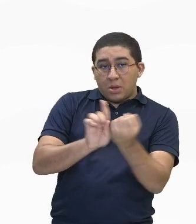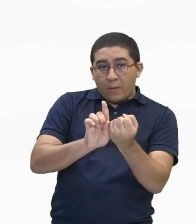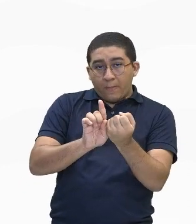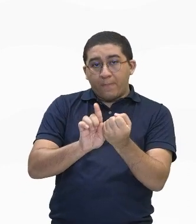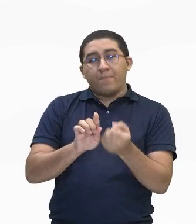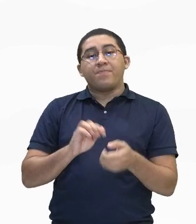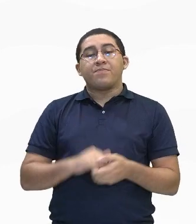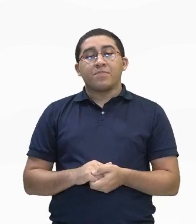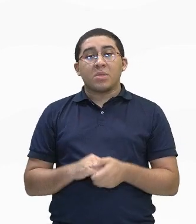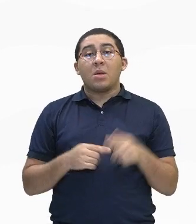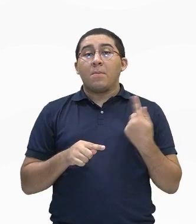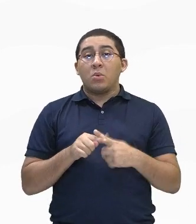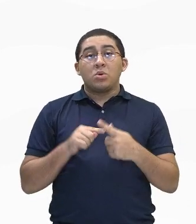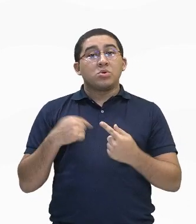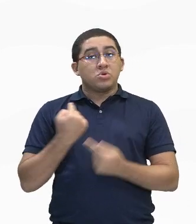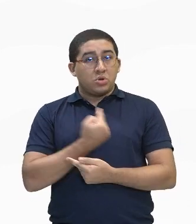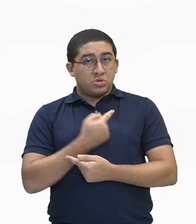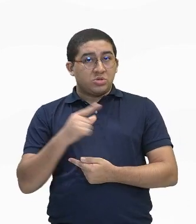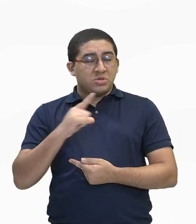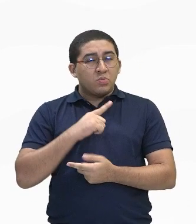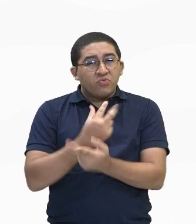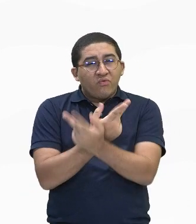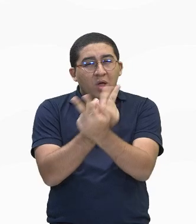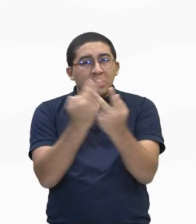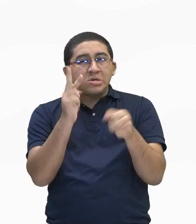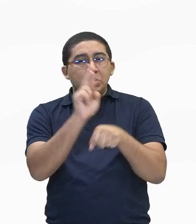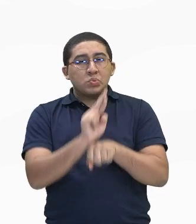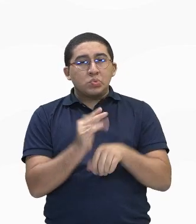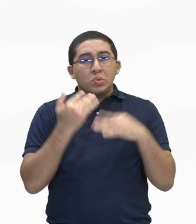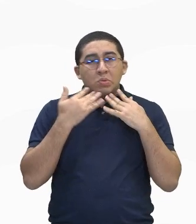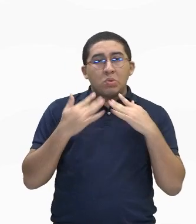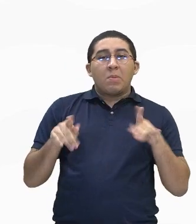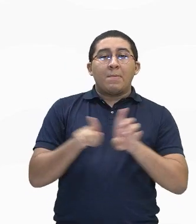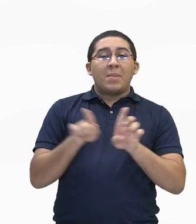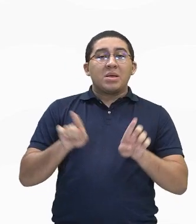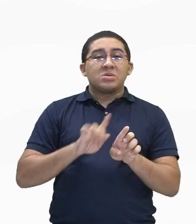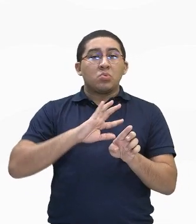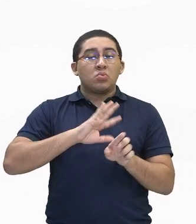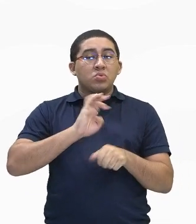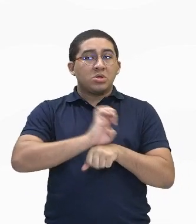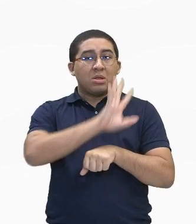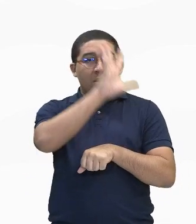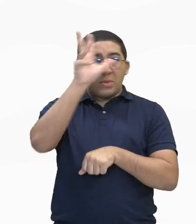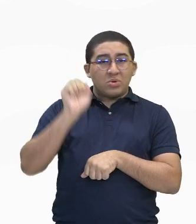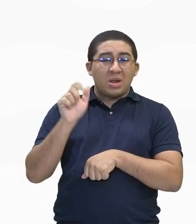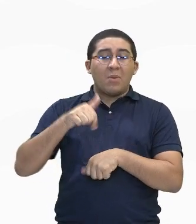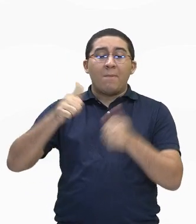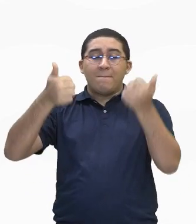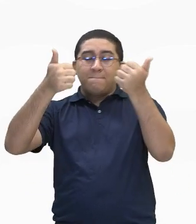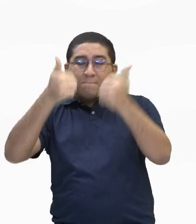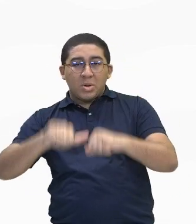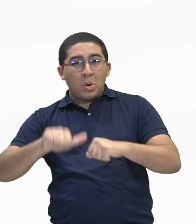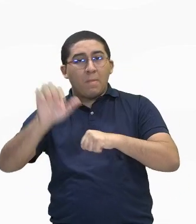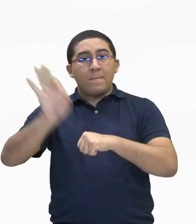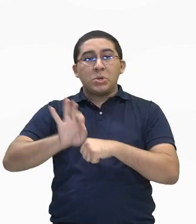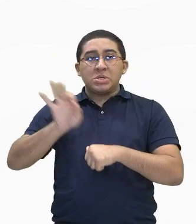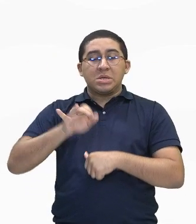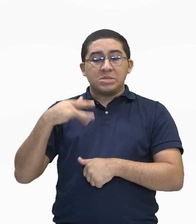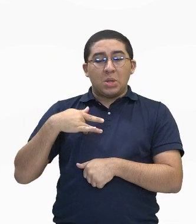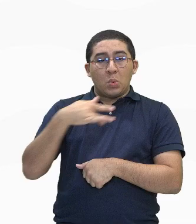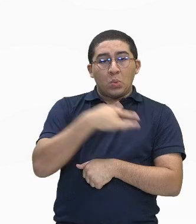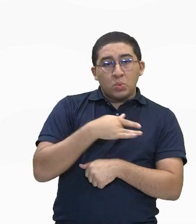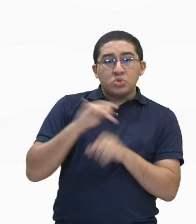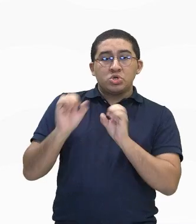riqueza natural que a gente tem, a Amazônia apresenta os piores indicadores de saneamento, saúde e educação